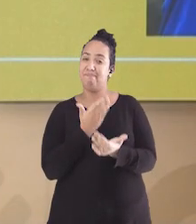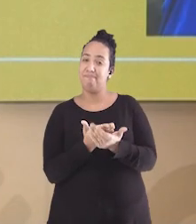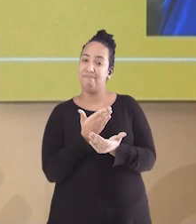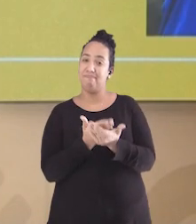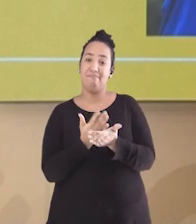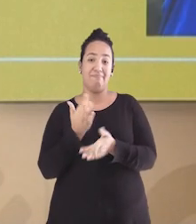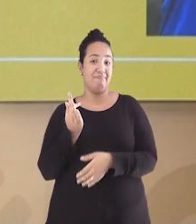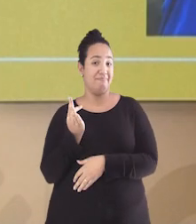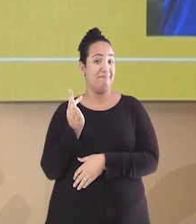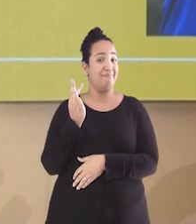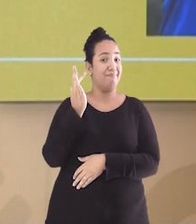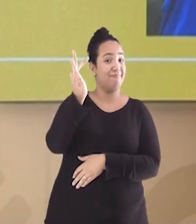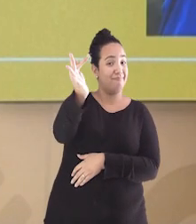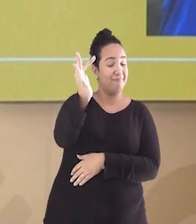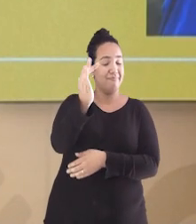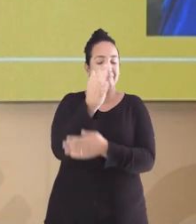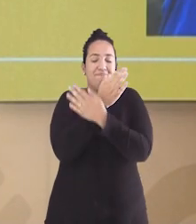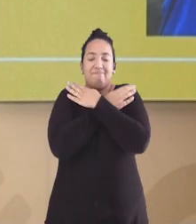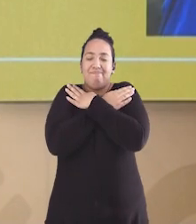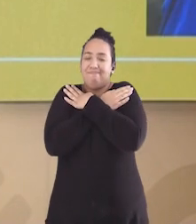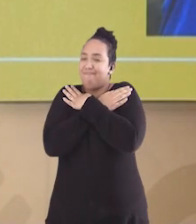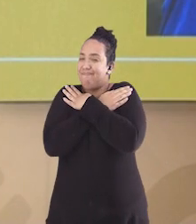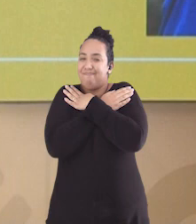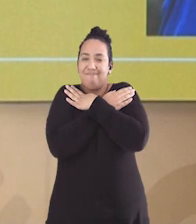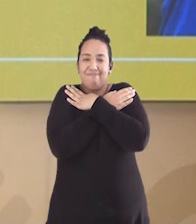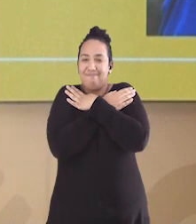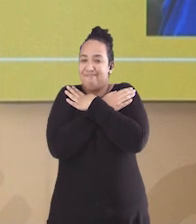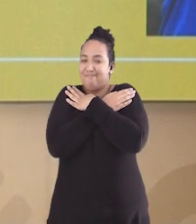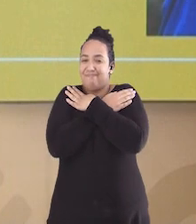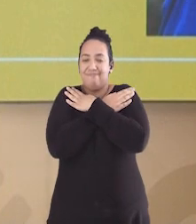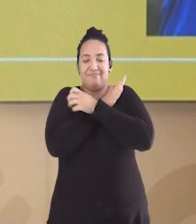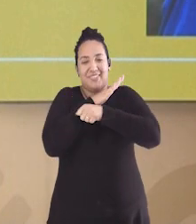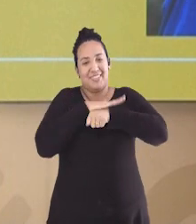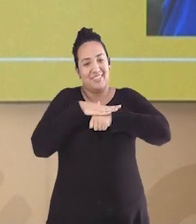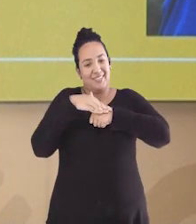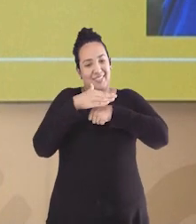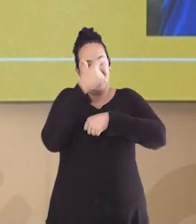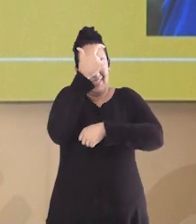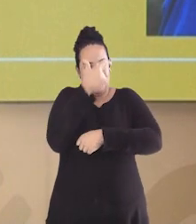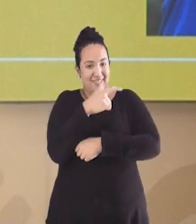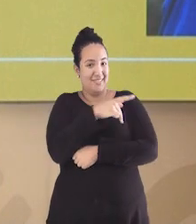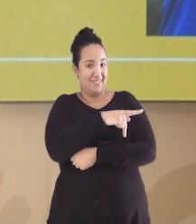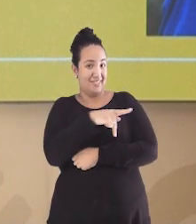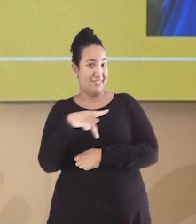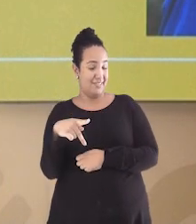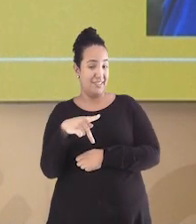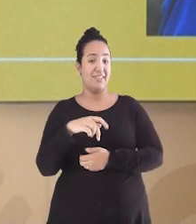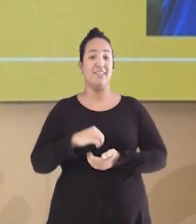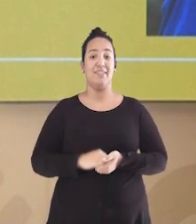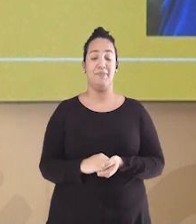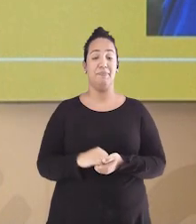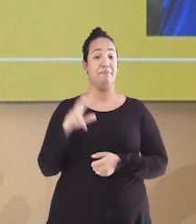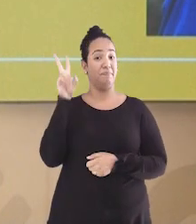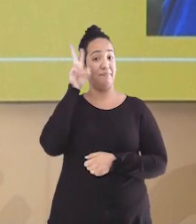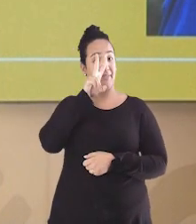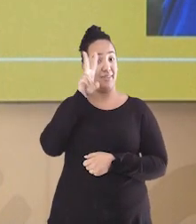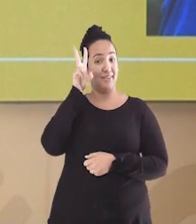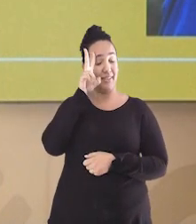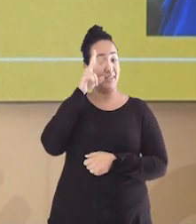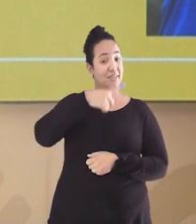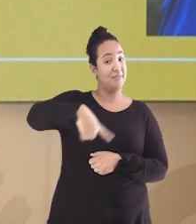Até a próxima aula. Um abraço bem carinhoso da professora Ivonilza. E